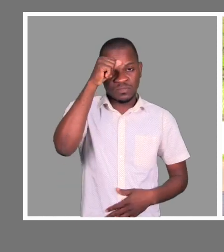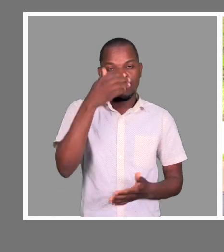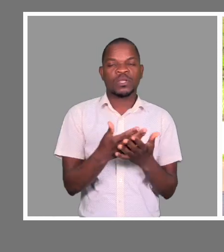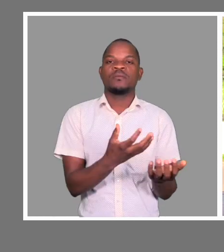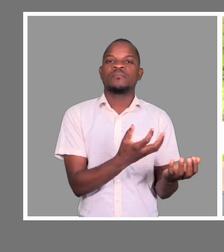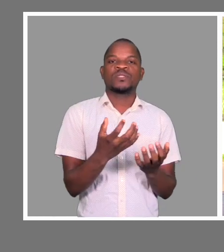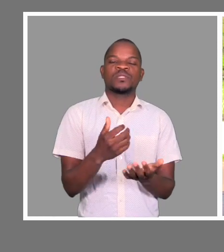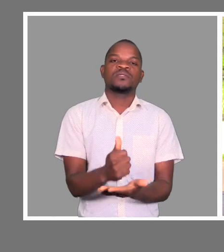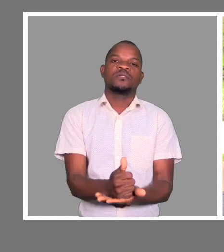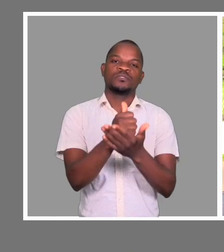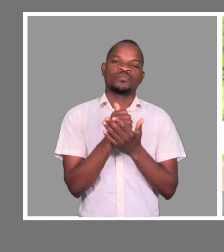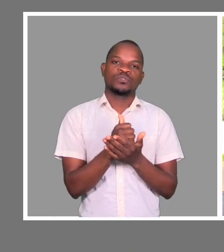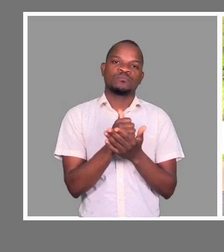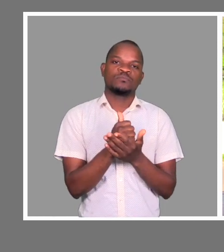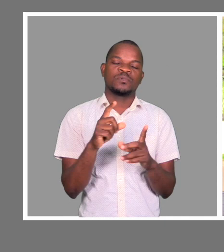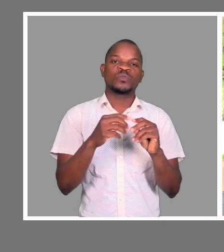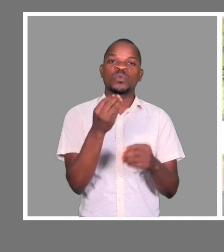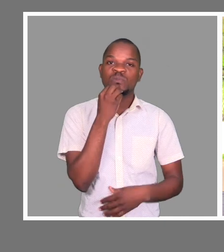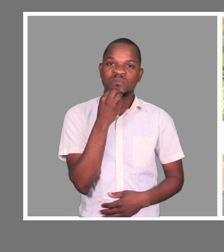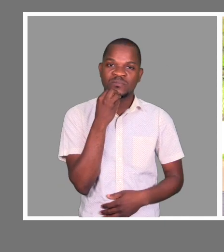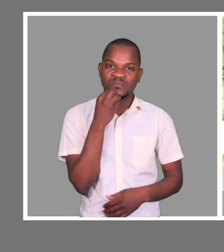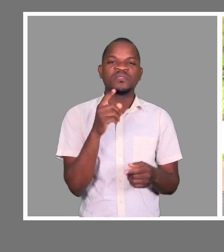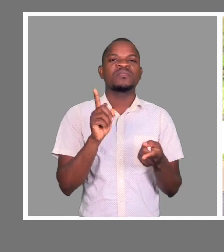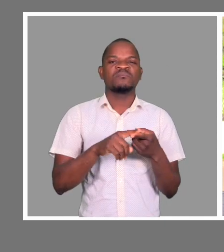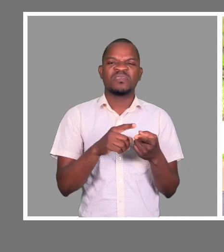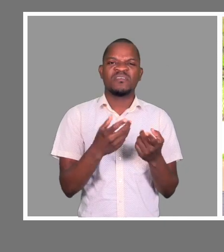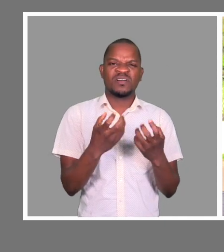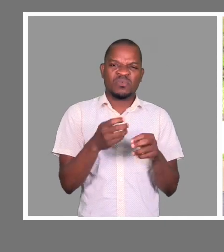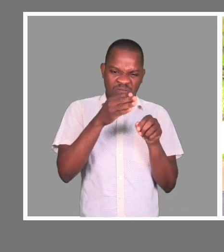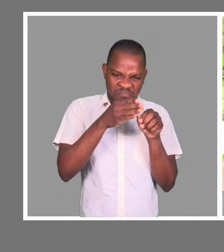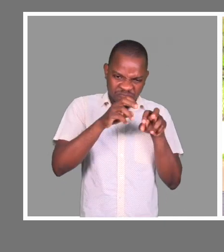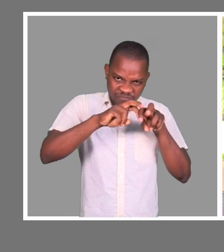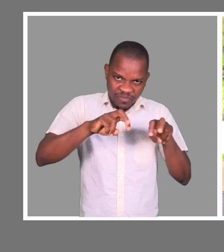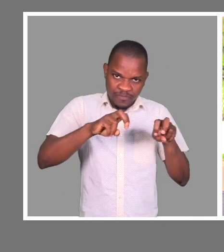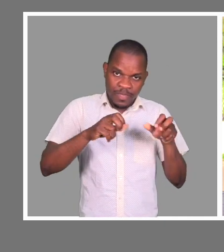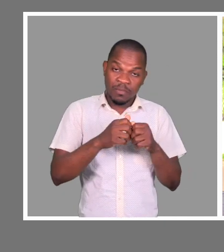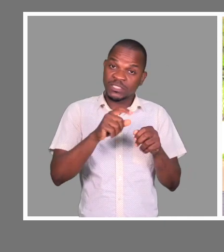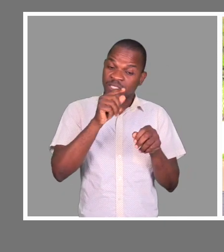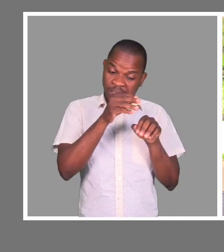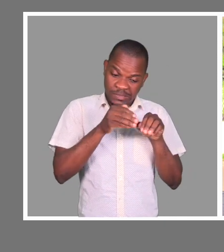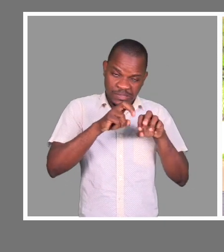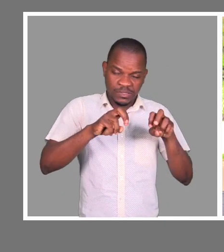cirurgia para fazer e não fez ainda porque não tem a hemoglobina ainda no ponto para poder fazer a